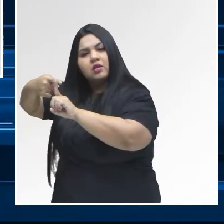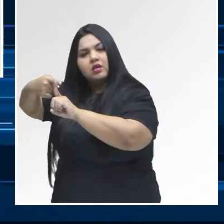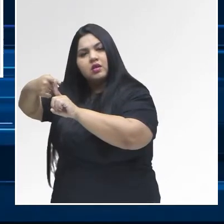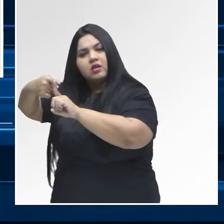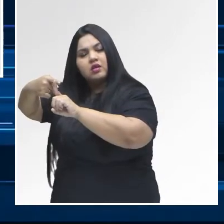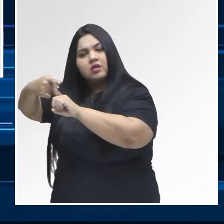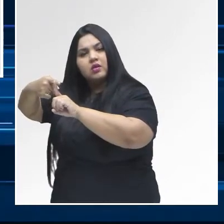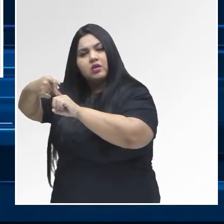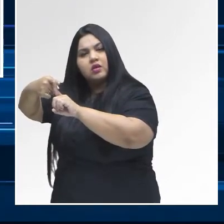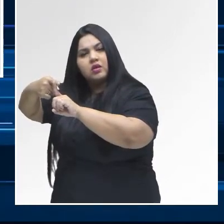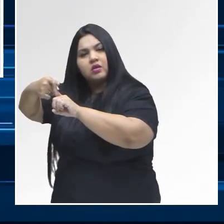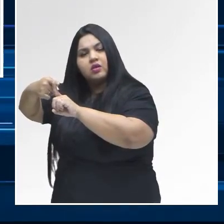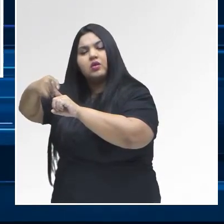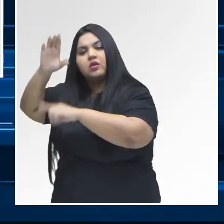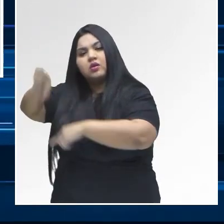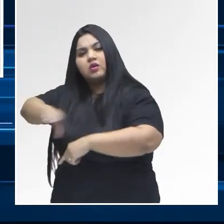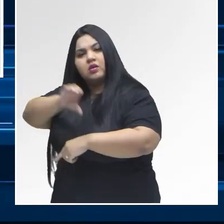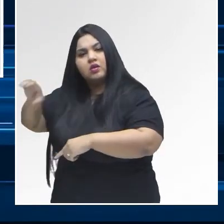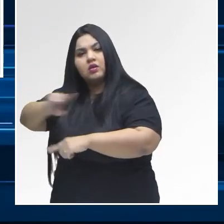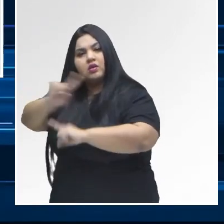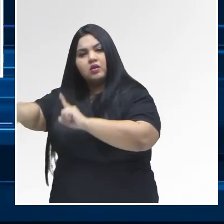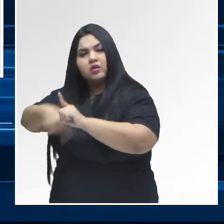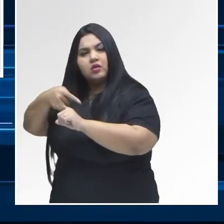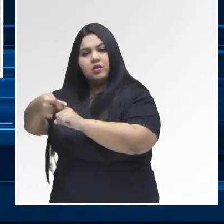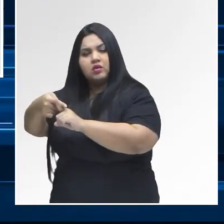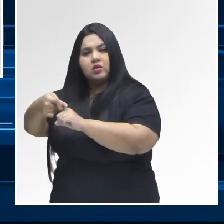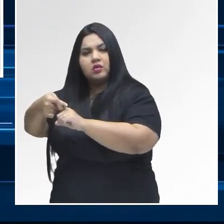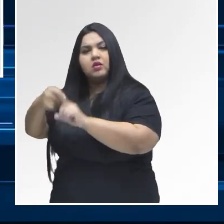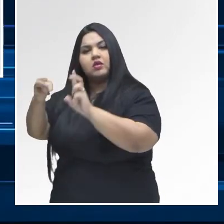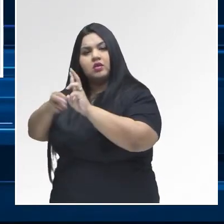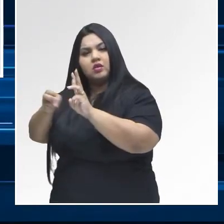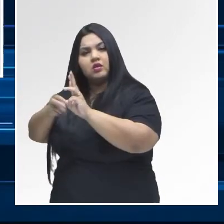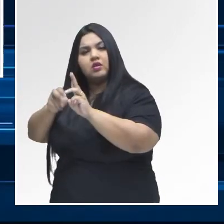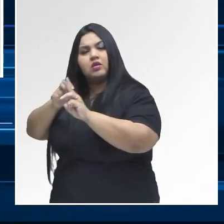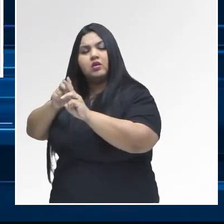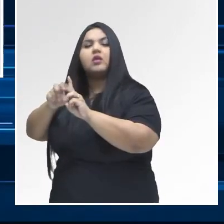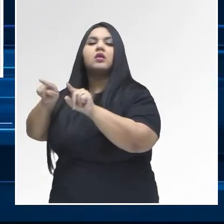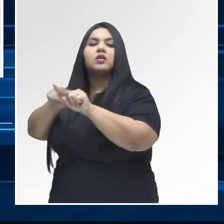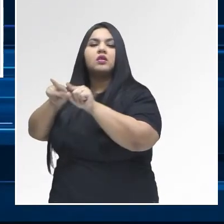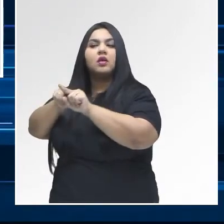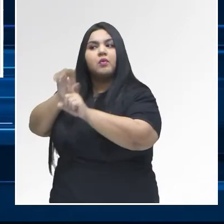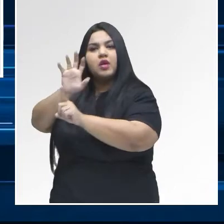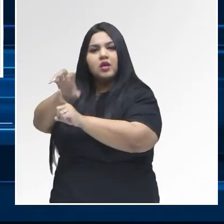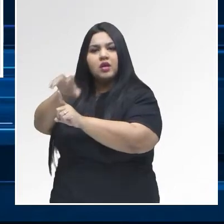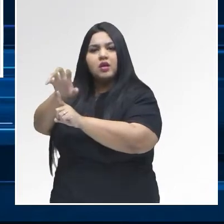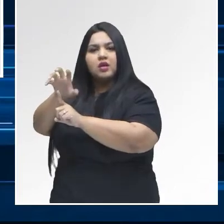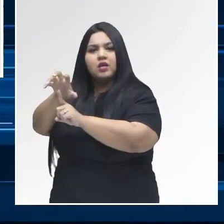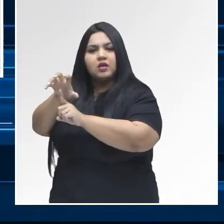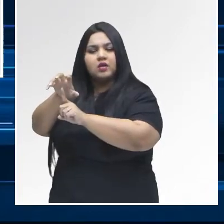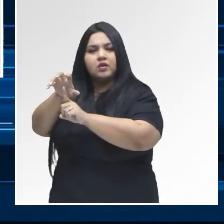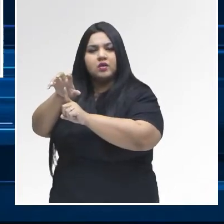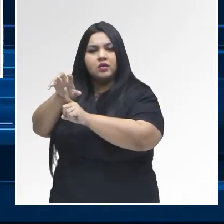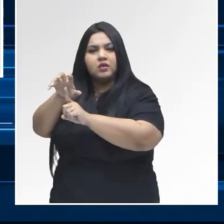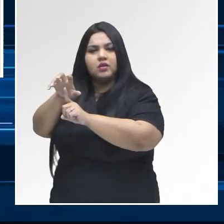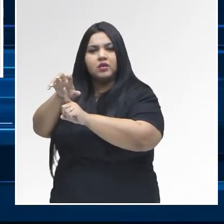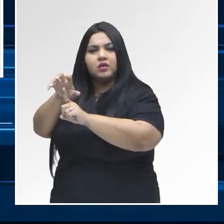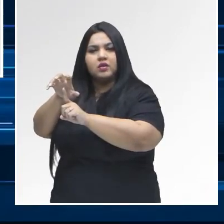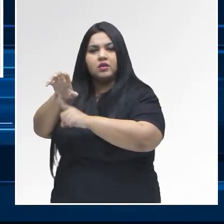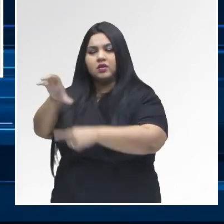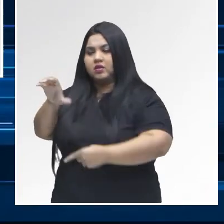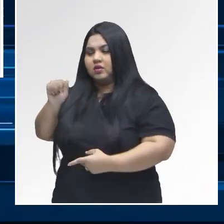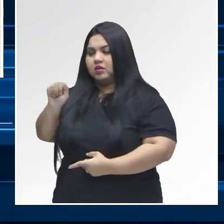com os elementos católicos, os elementos indígenas e uma grande influência do